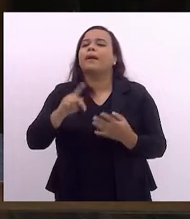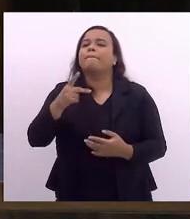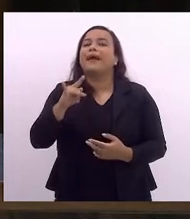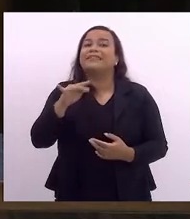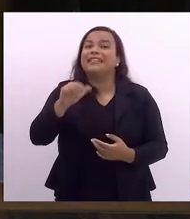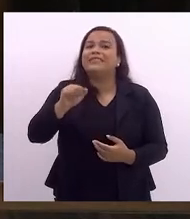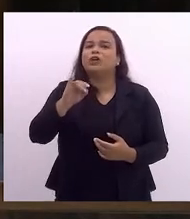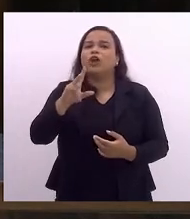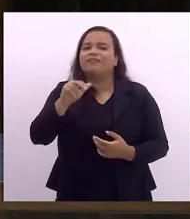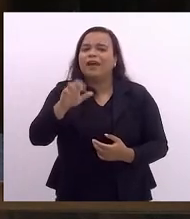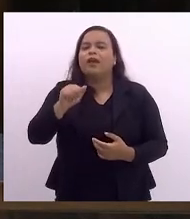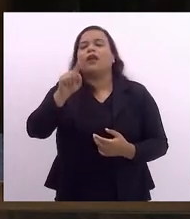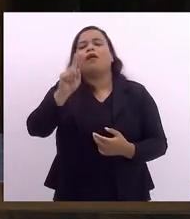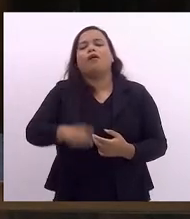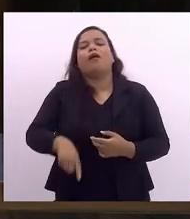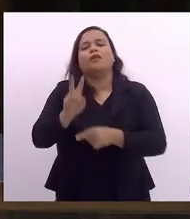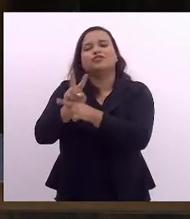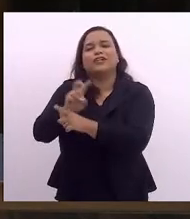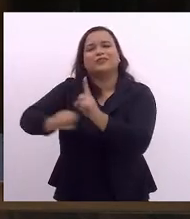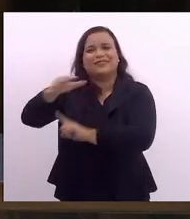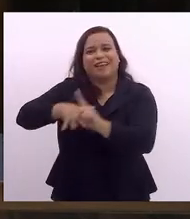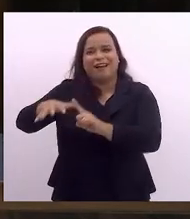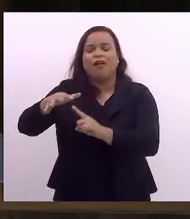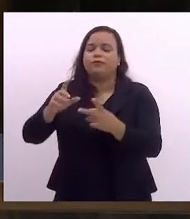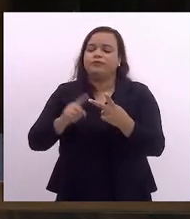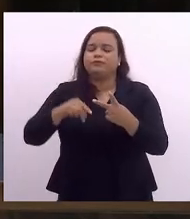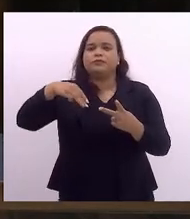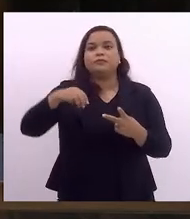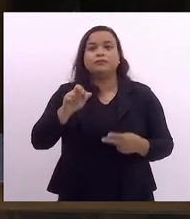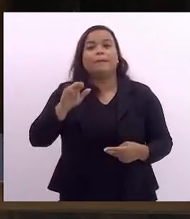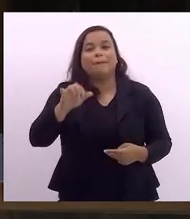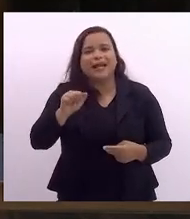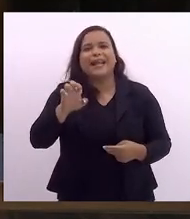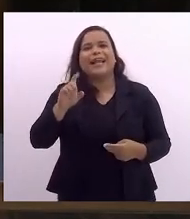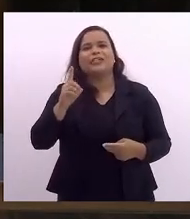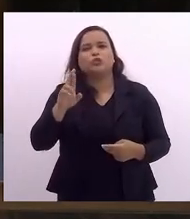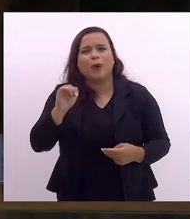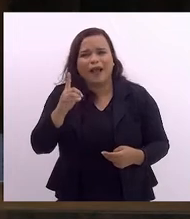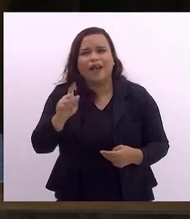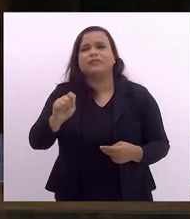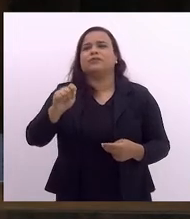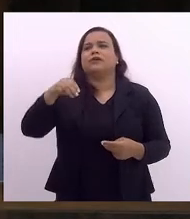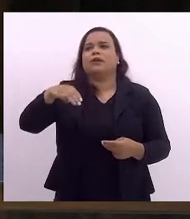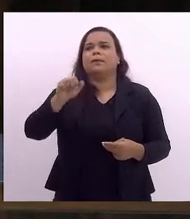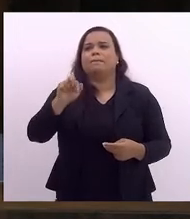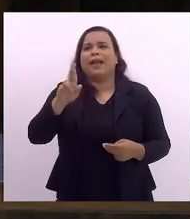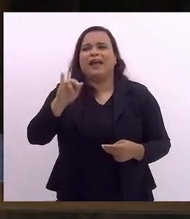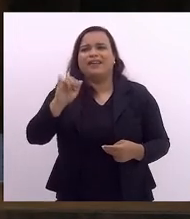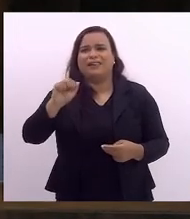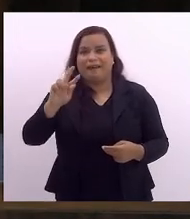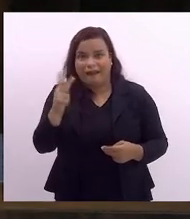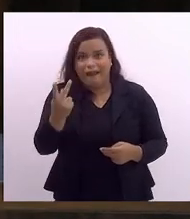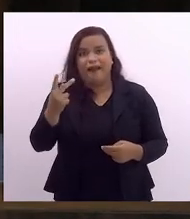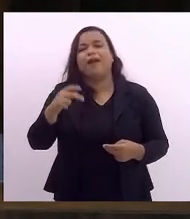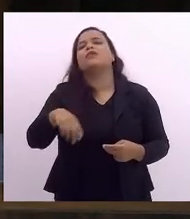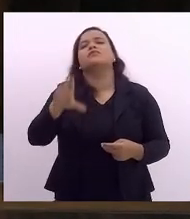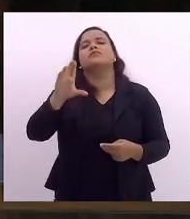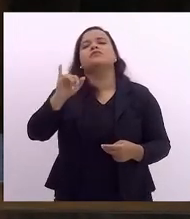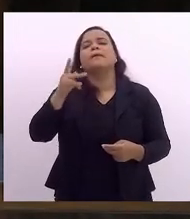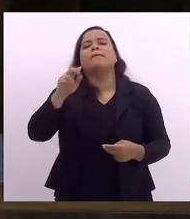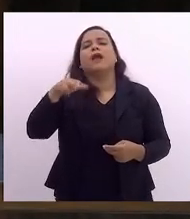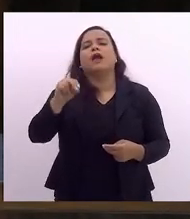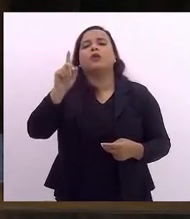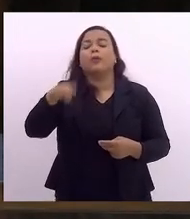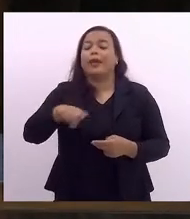Oliveira, assistente social. Maria Eduarda, Mariá e Cipriano, que são do Centro de Defesa